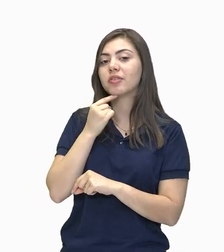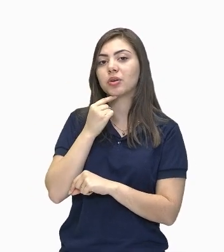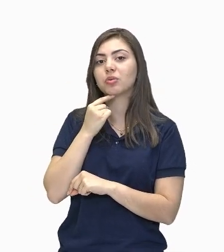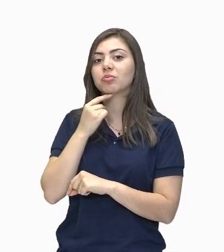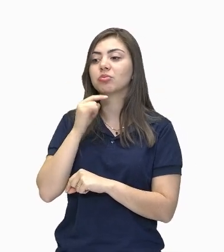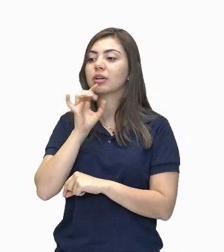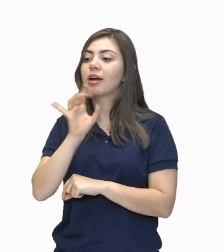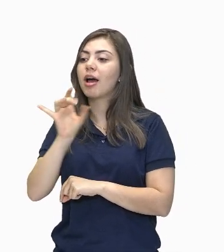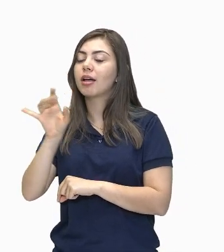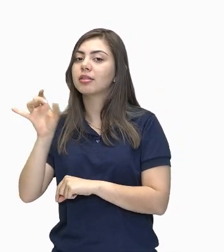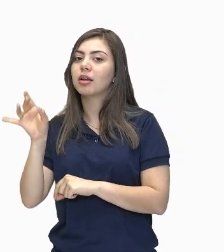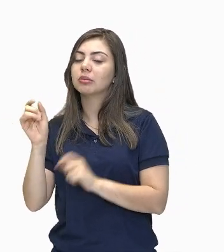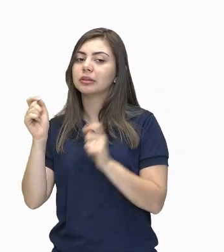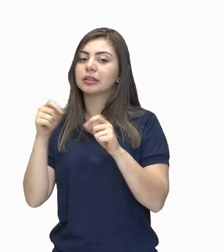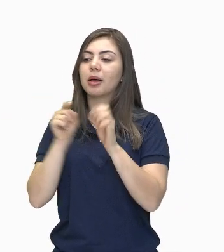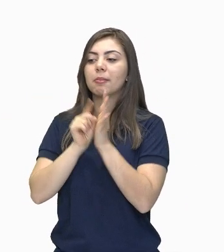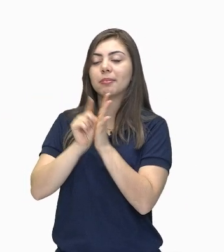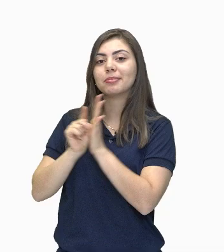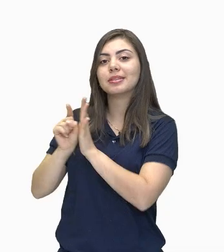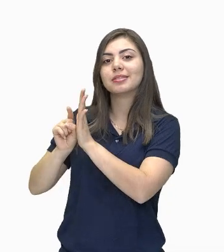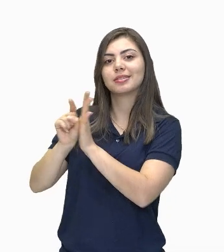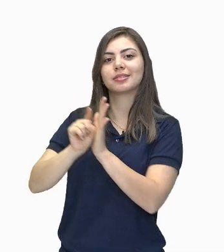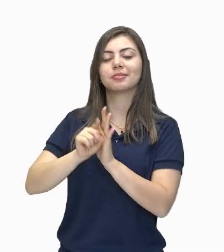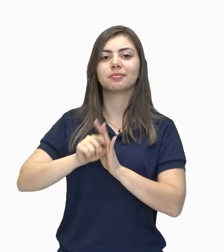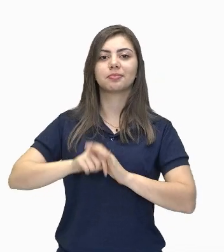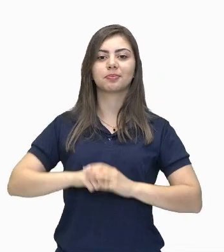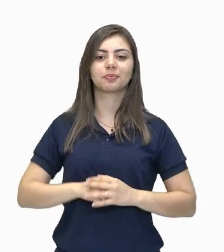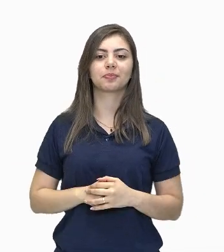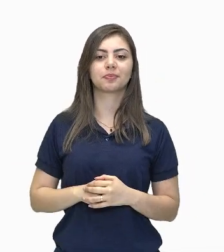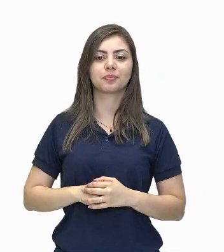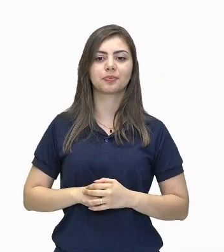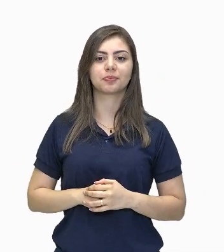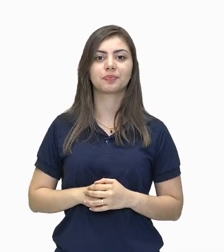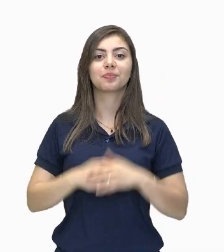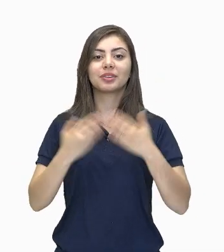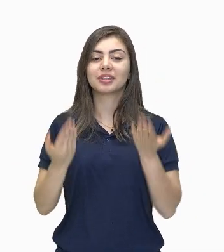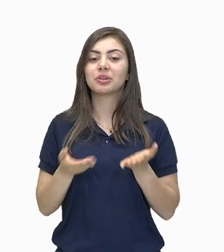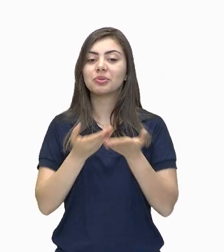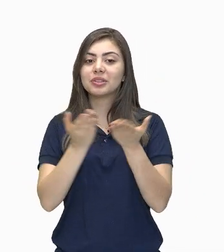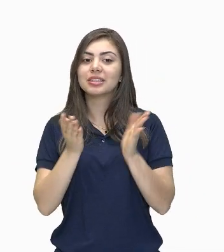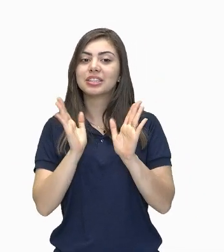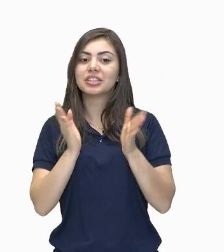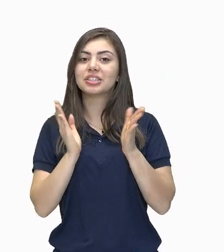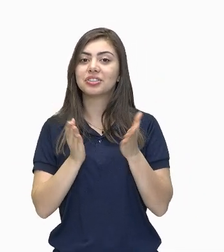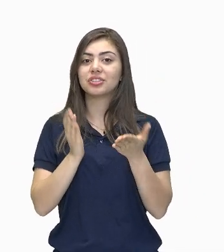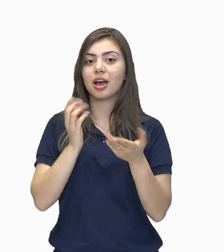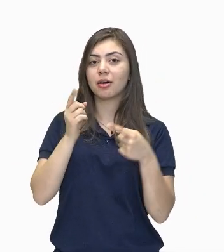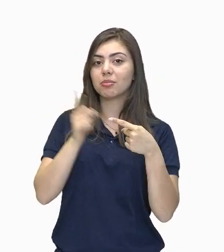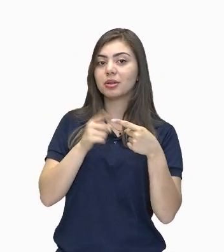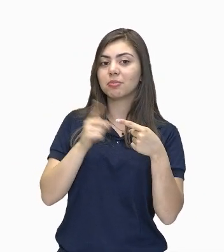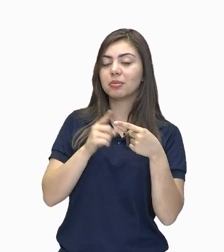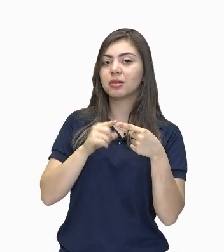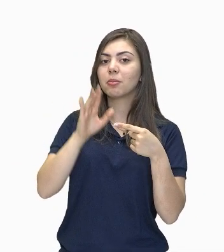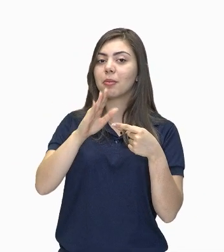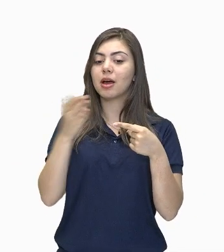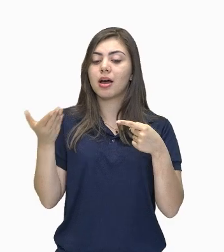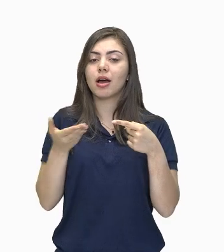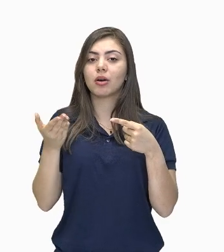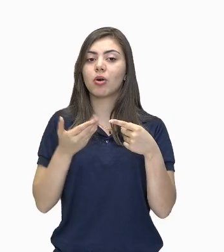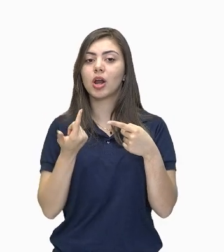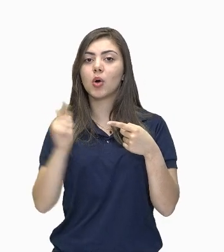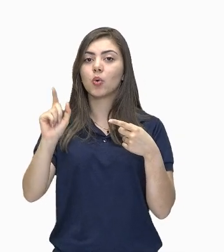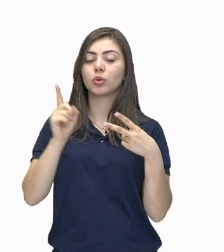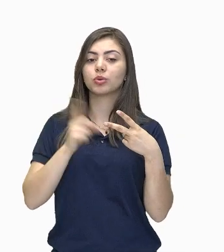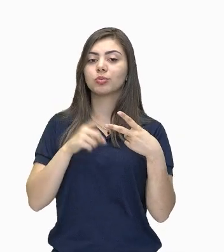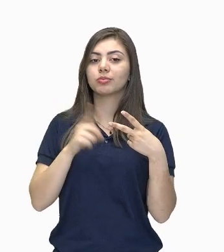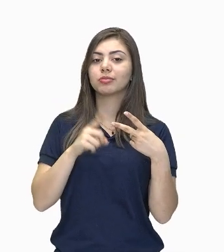uma pesquisa bem próximo do real, ok? Agora que você viu a pesquisa amostral, vamos falar um pouquinho também da pesquisa